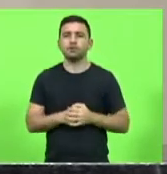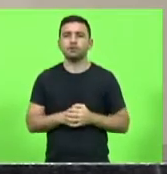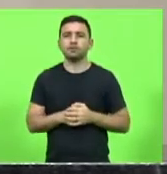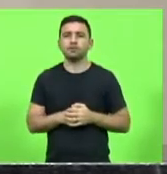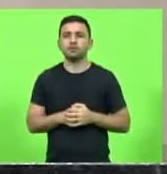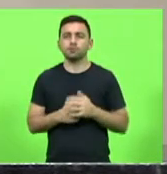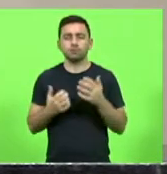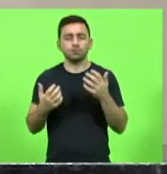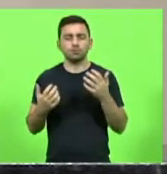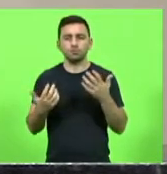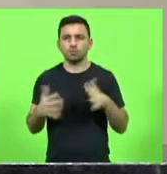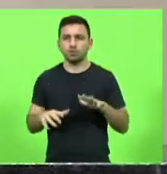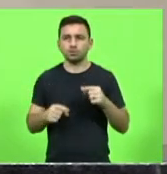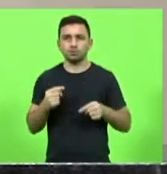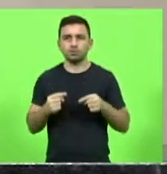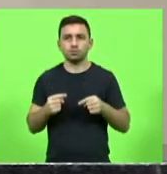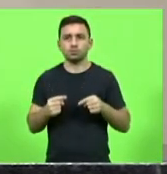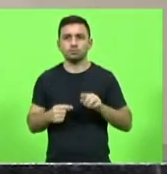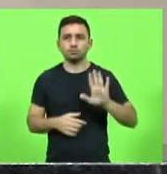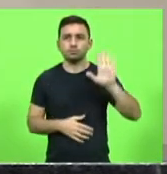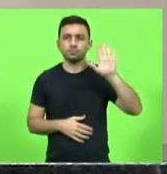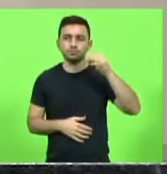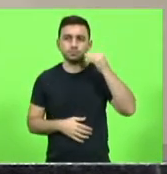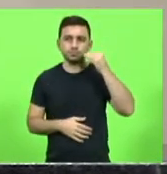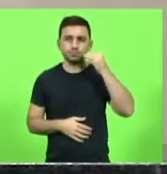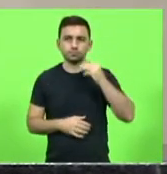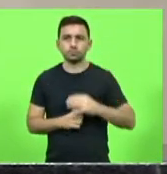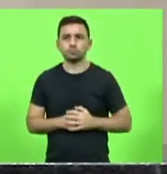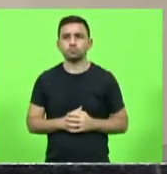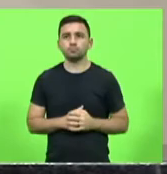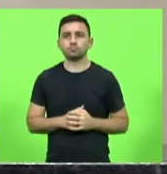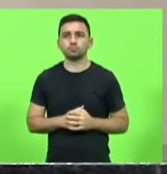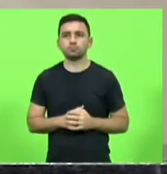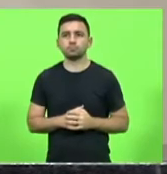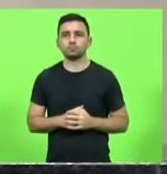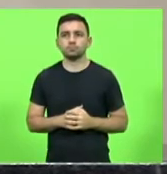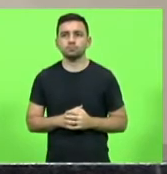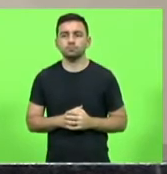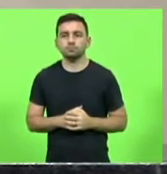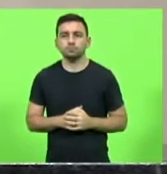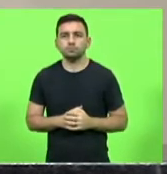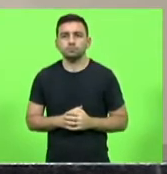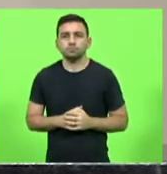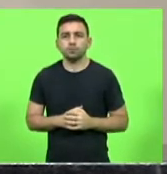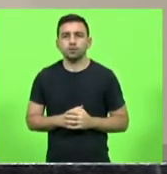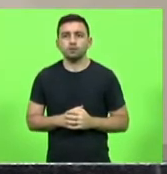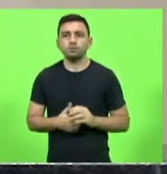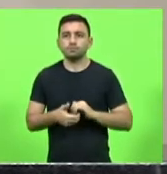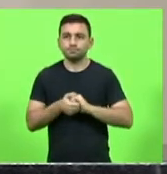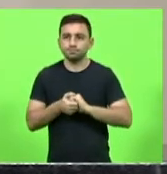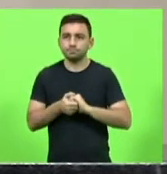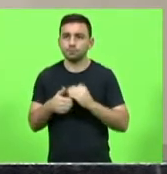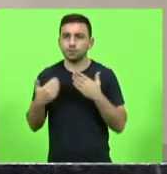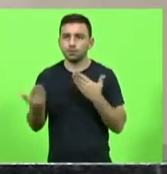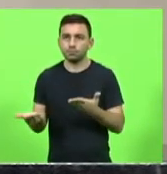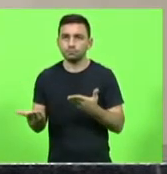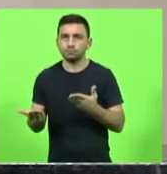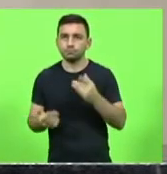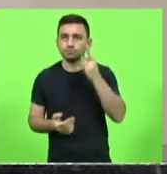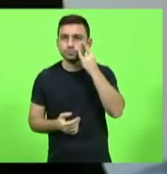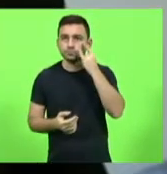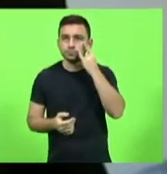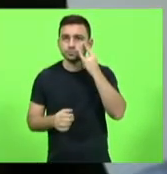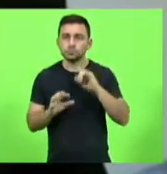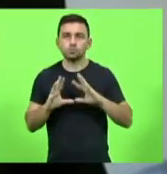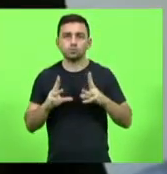discutir, deputado Márcio Machado. Obrigado, presidente. Cumprimento Vossa Excelência, deputado Mauro de Nadal, mesa